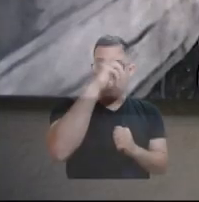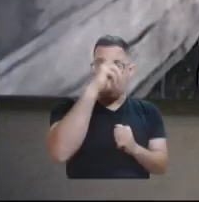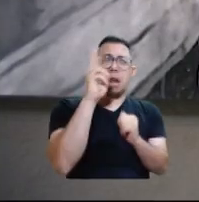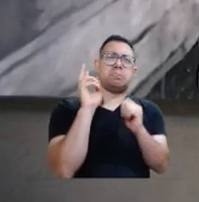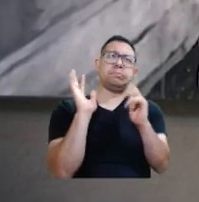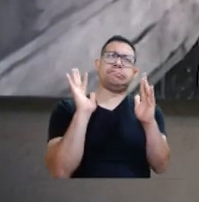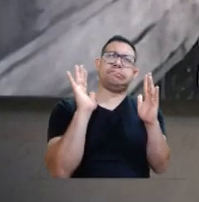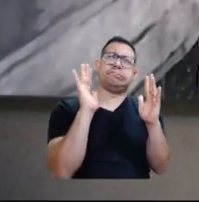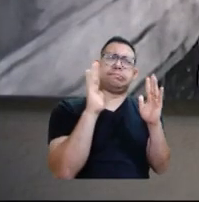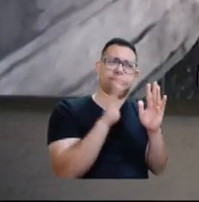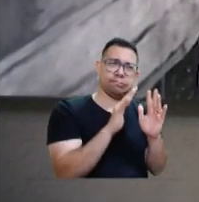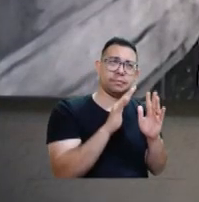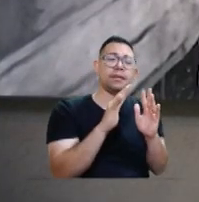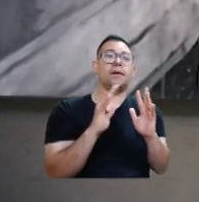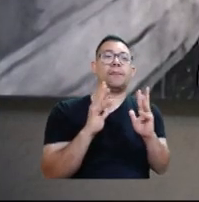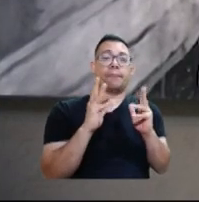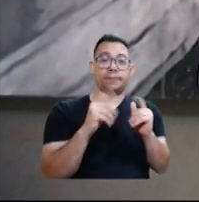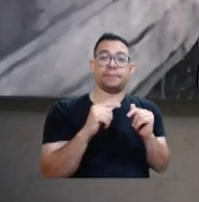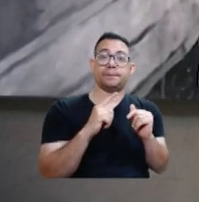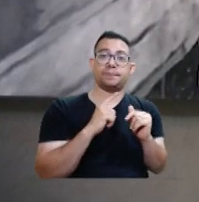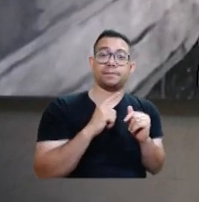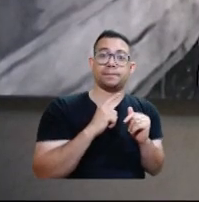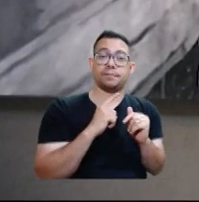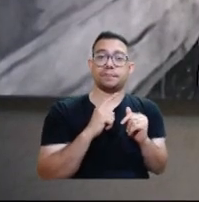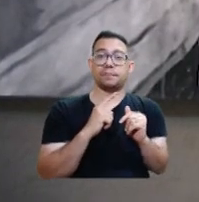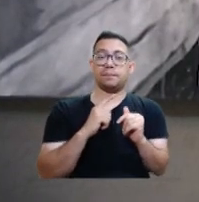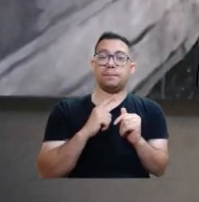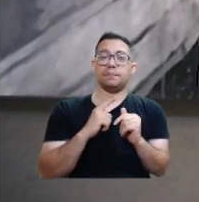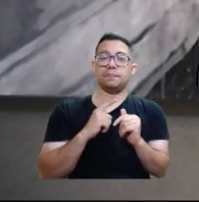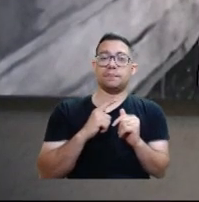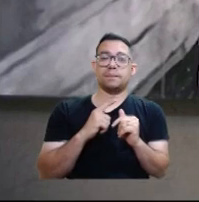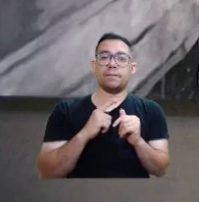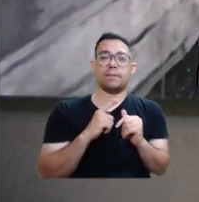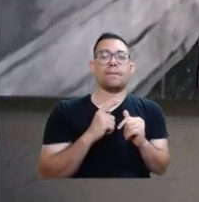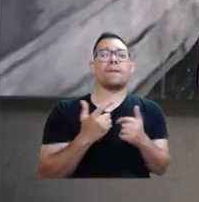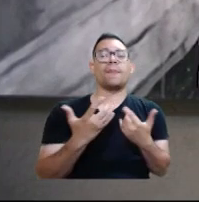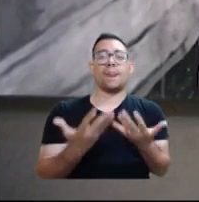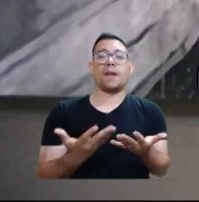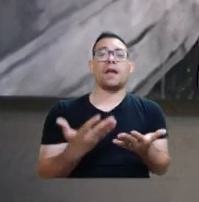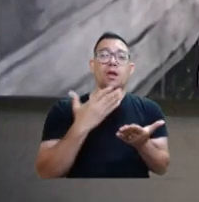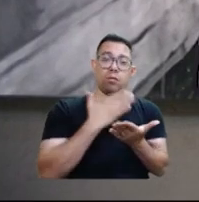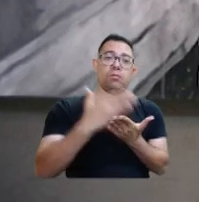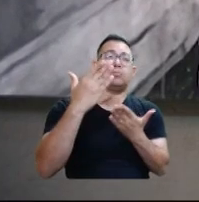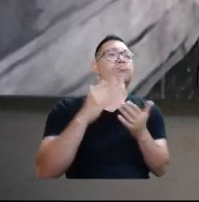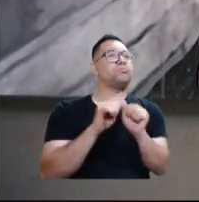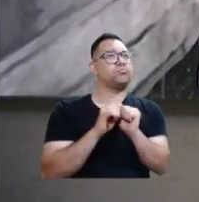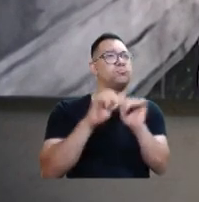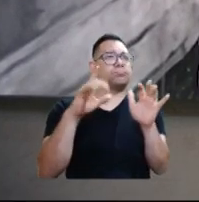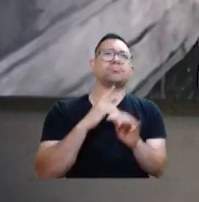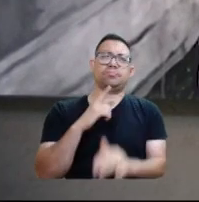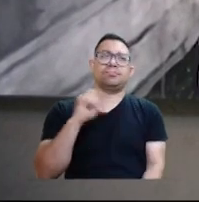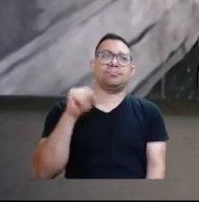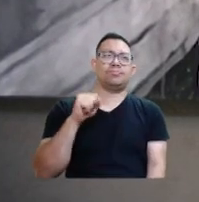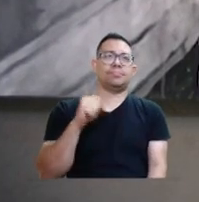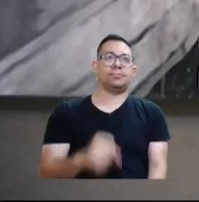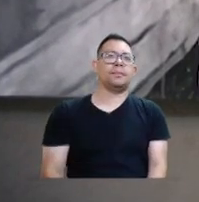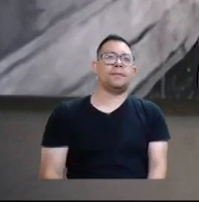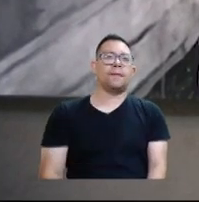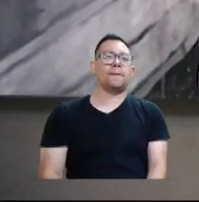tudo que a gente conhecia, né, e que era editado, que infelizmente as companhias não tinham,